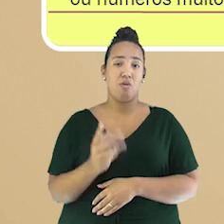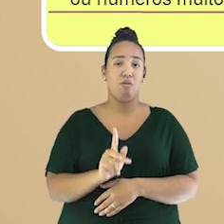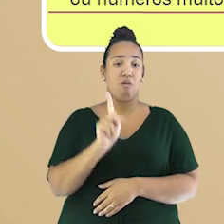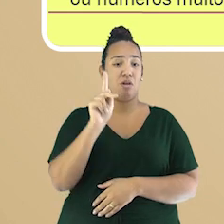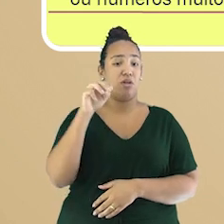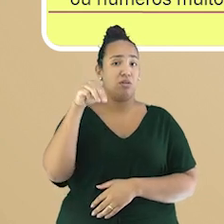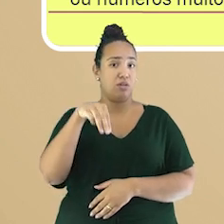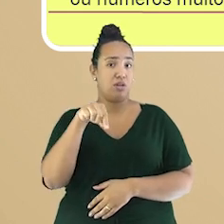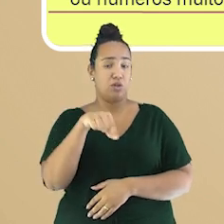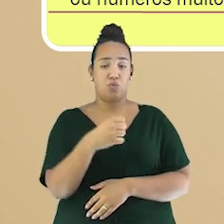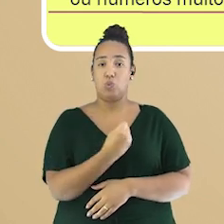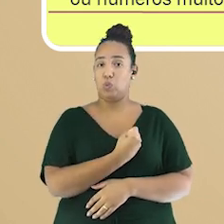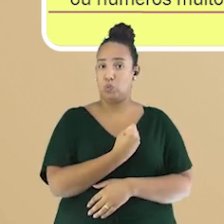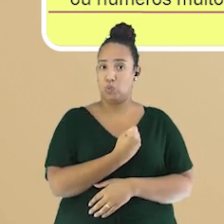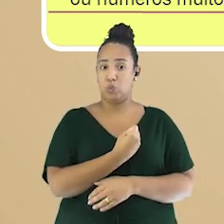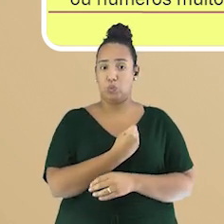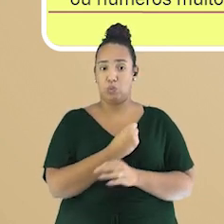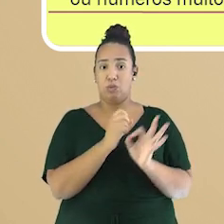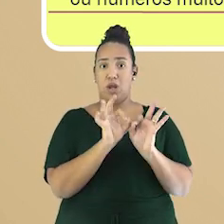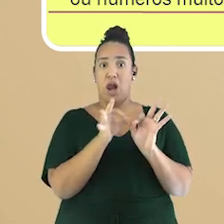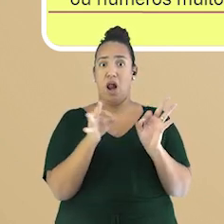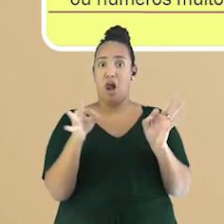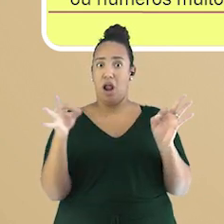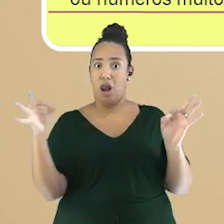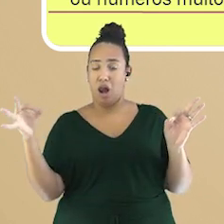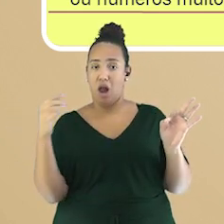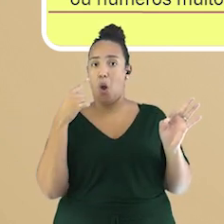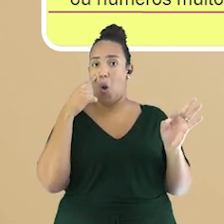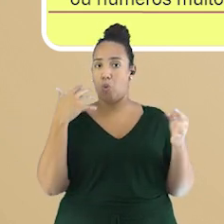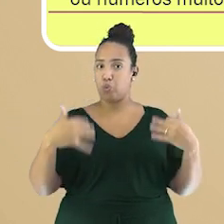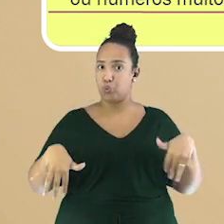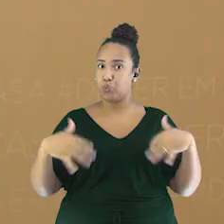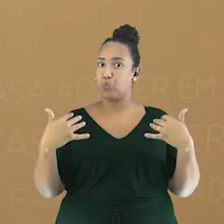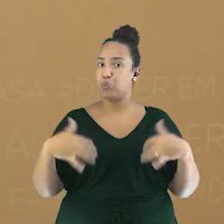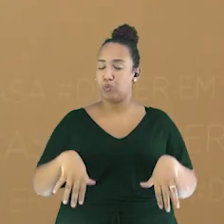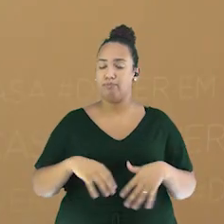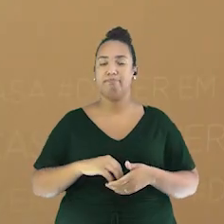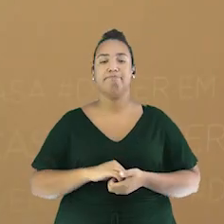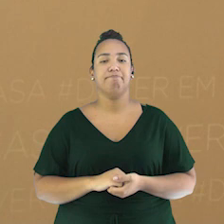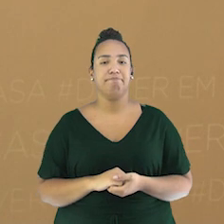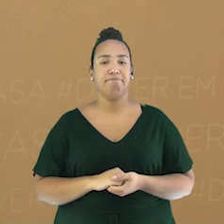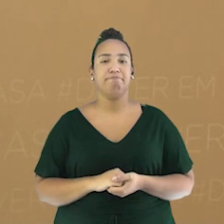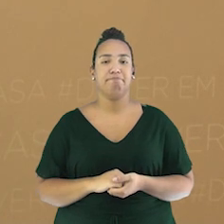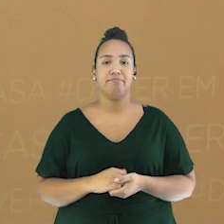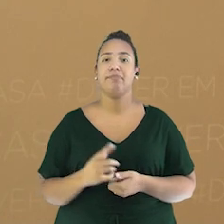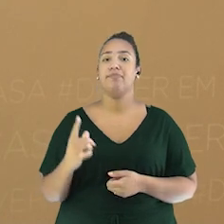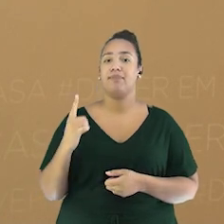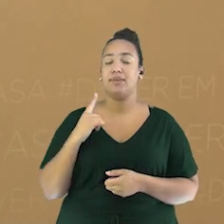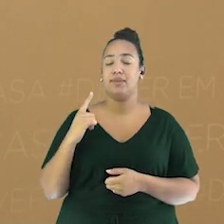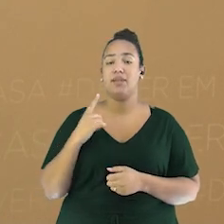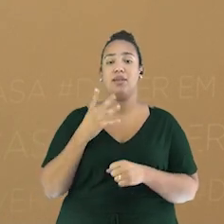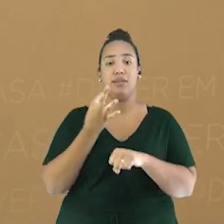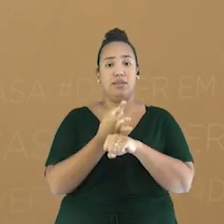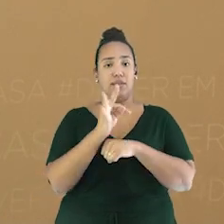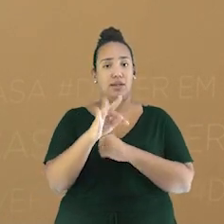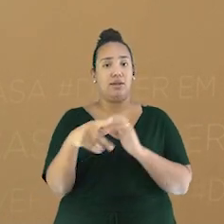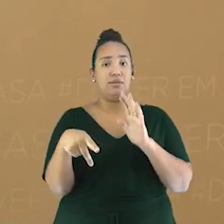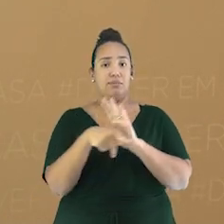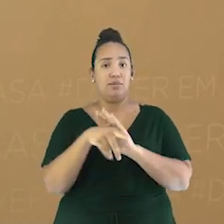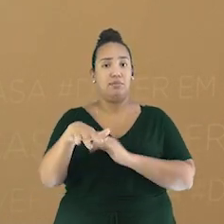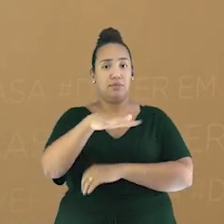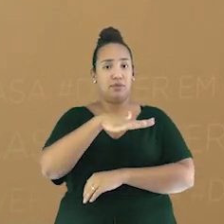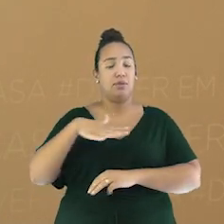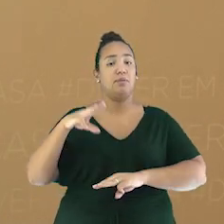número bem grande e uma distância enorme, não é verdade? Existe uma técnica na matemática